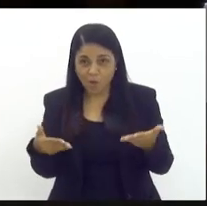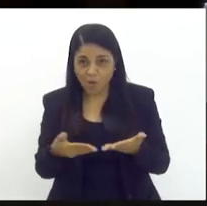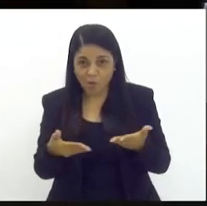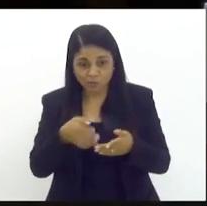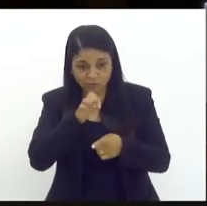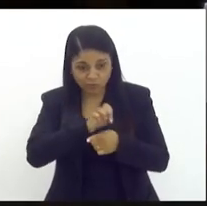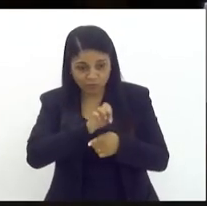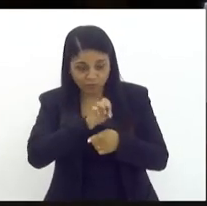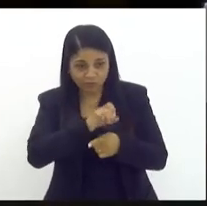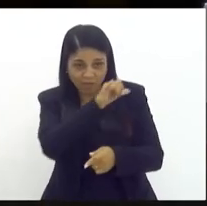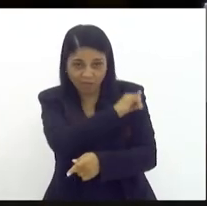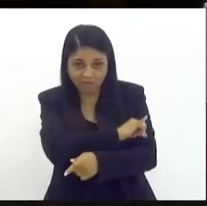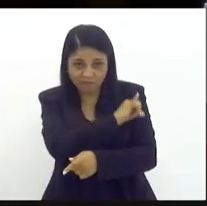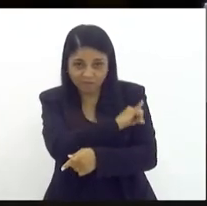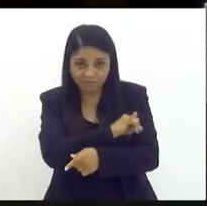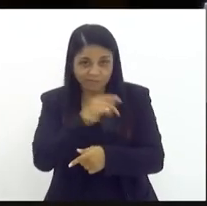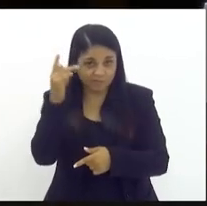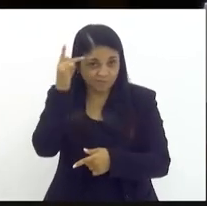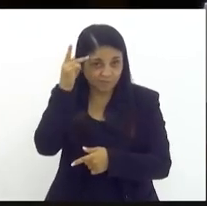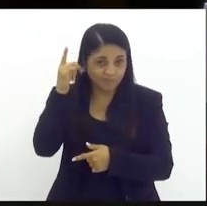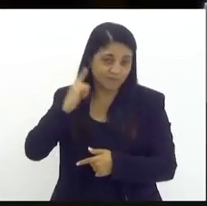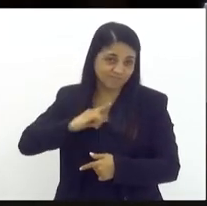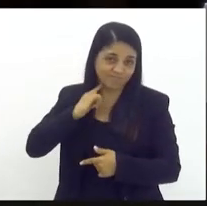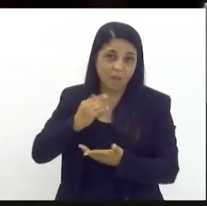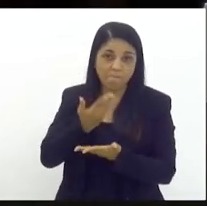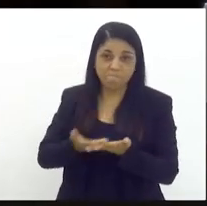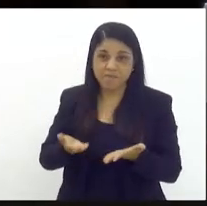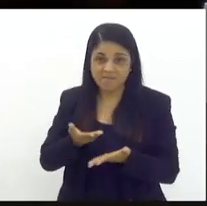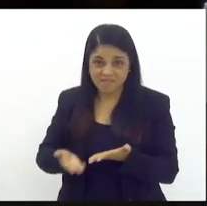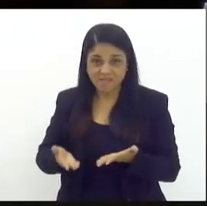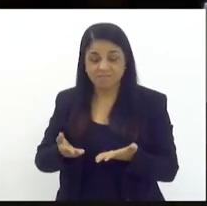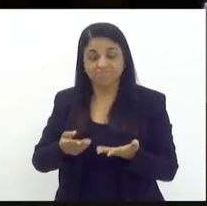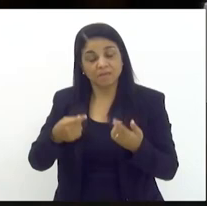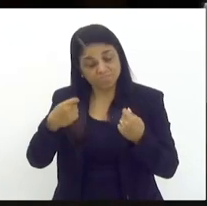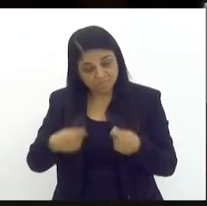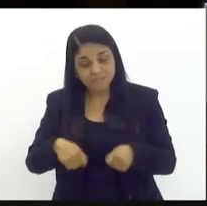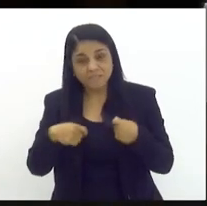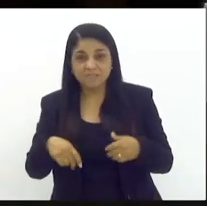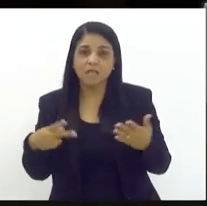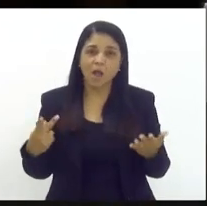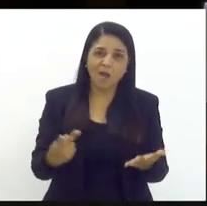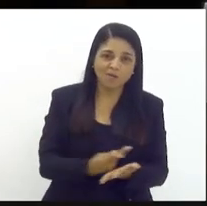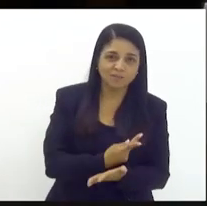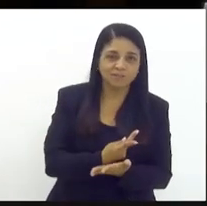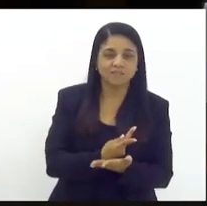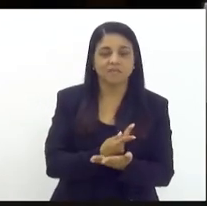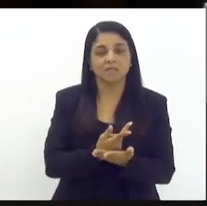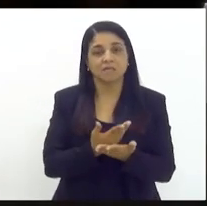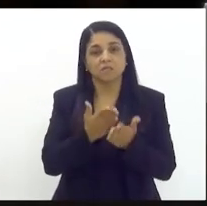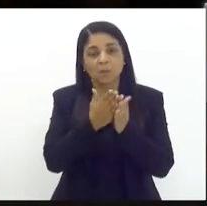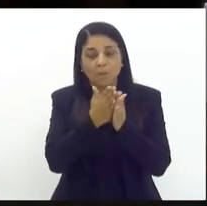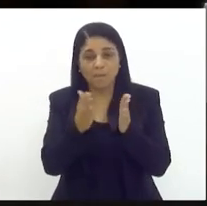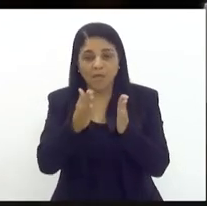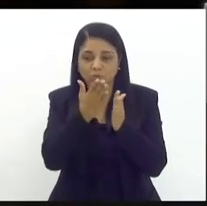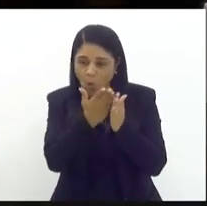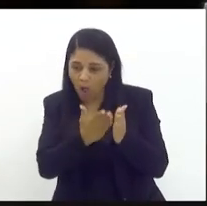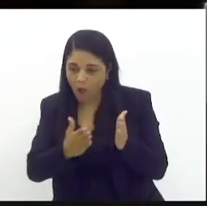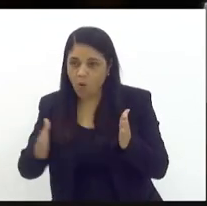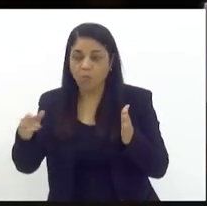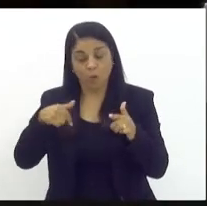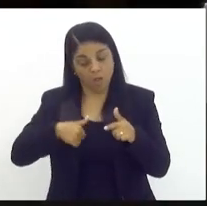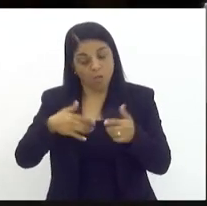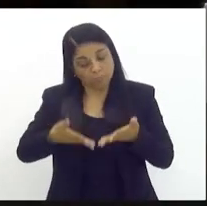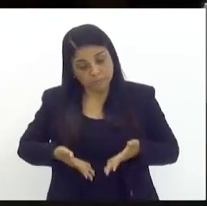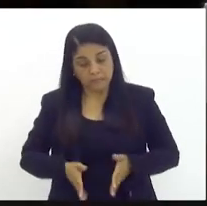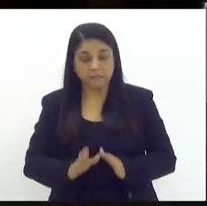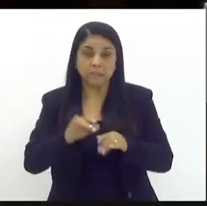mais ricos iam perder e eu acho que isso tem que acontecer seja no médio seja longo prazo um estado rico sou filho do